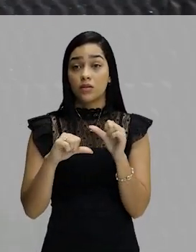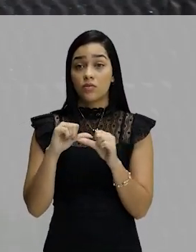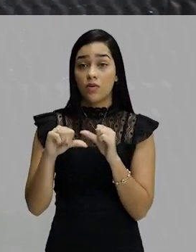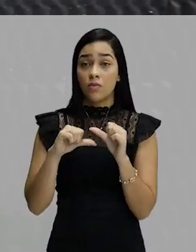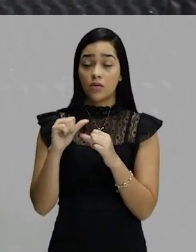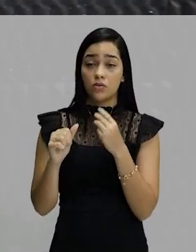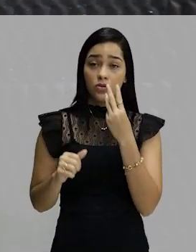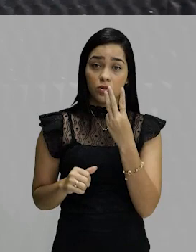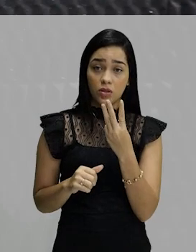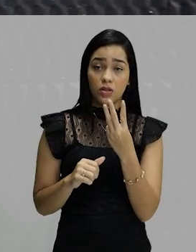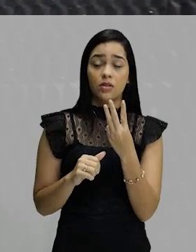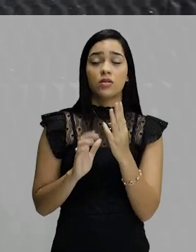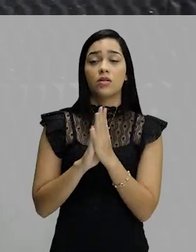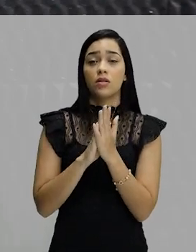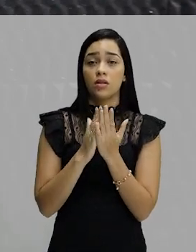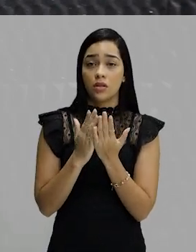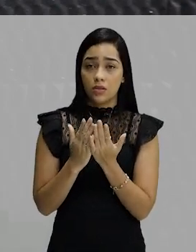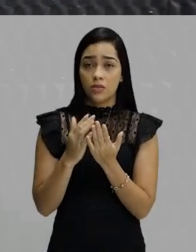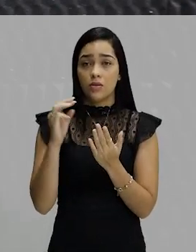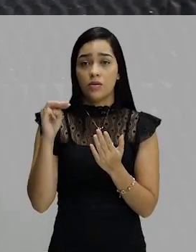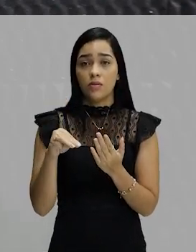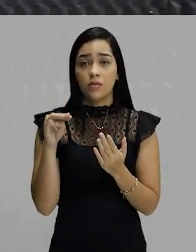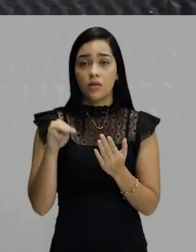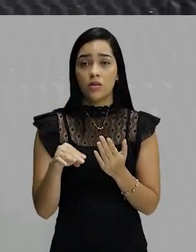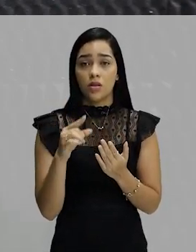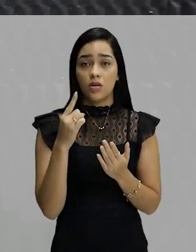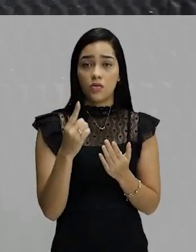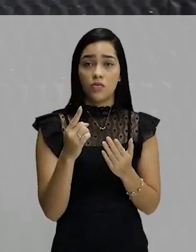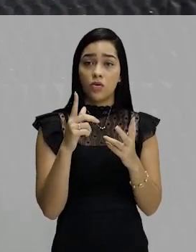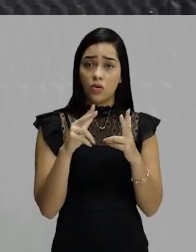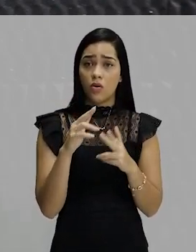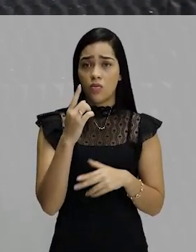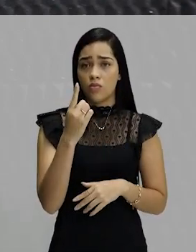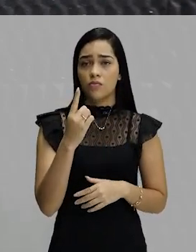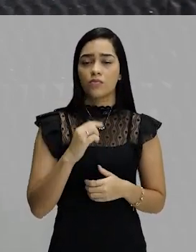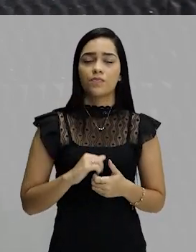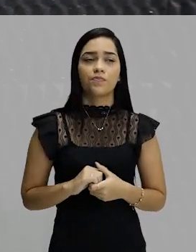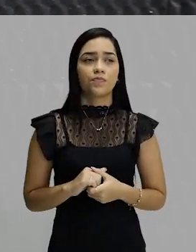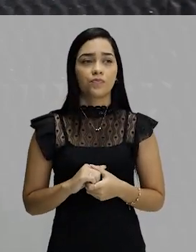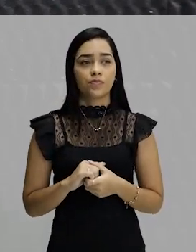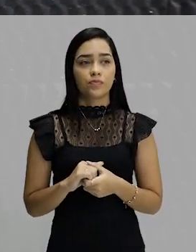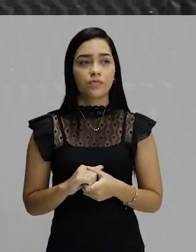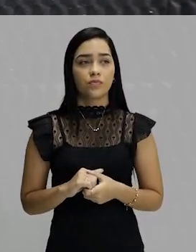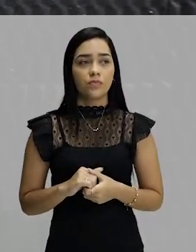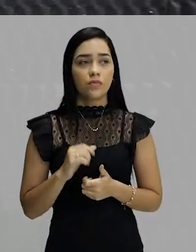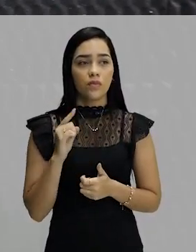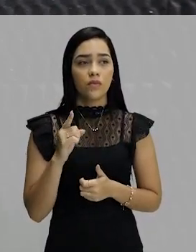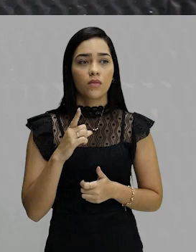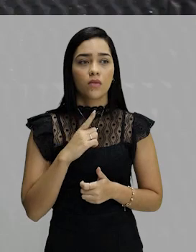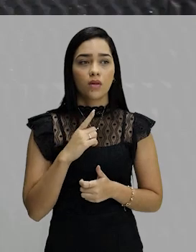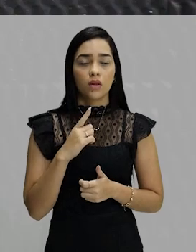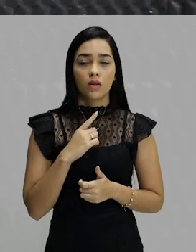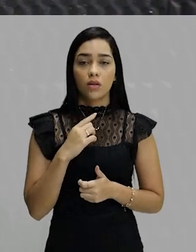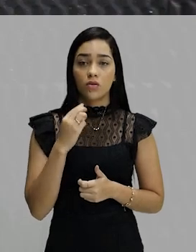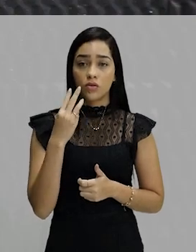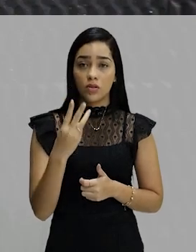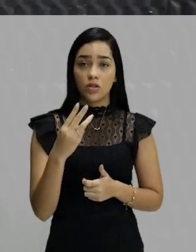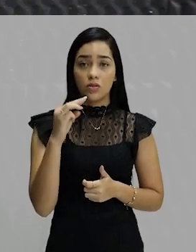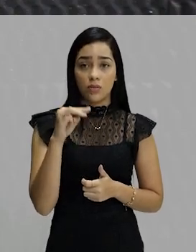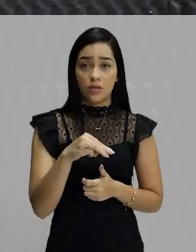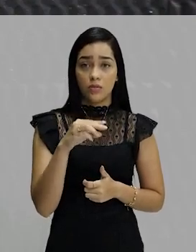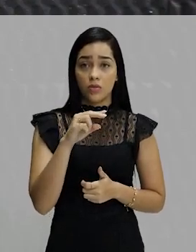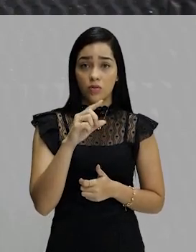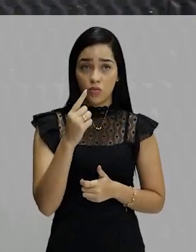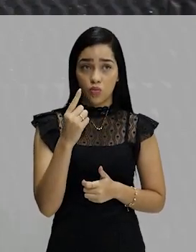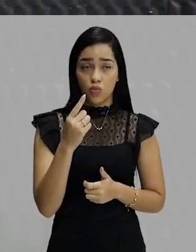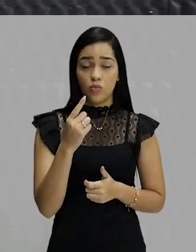os 3 livros de matemática em um só, como se fossem um só. Tá? Então, você pega os 3 de matemática, vai formar